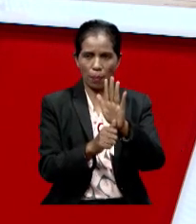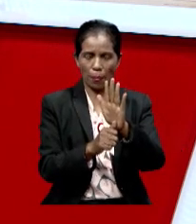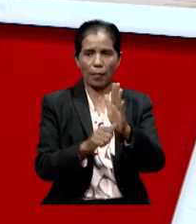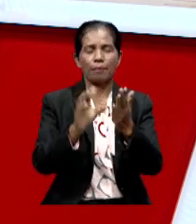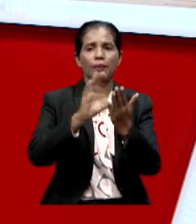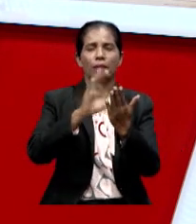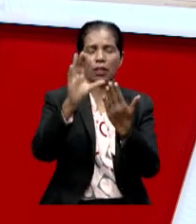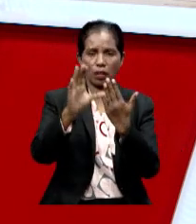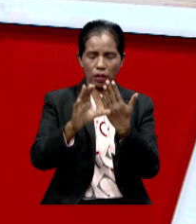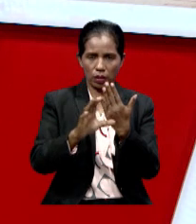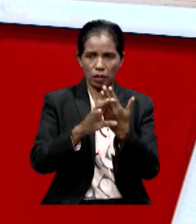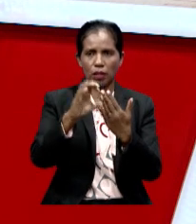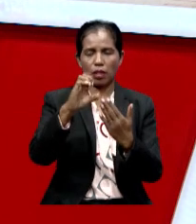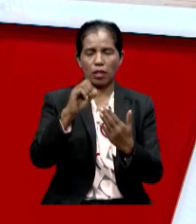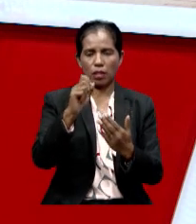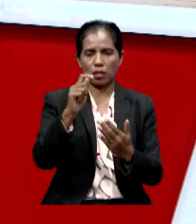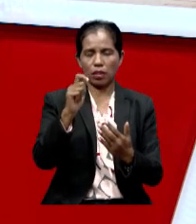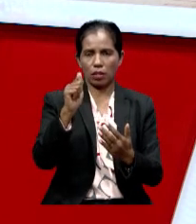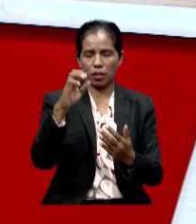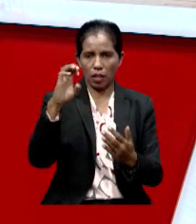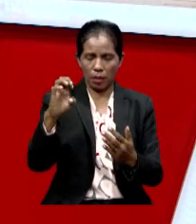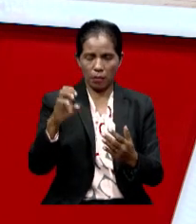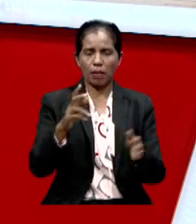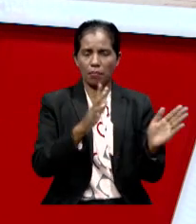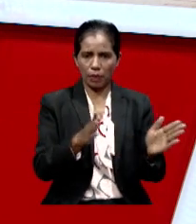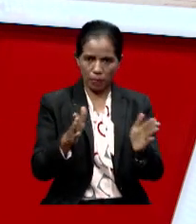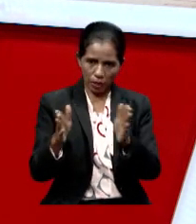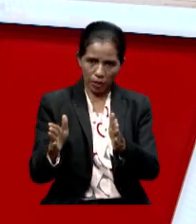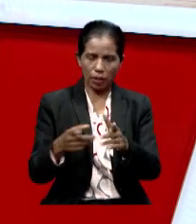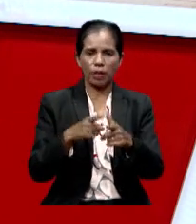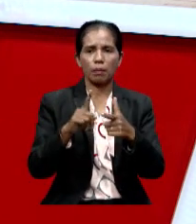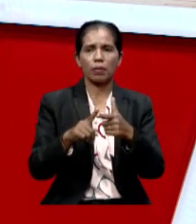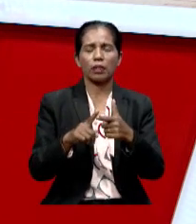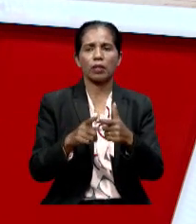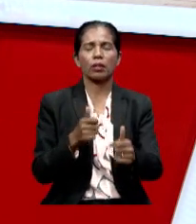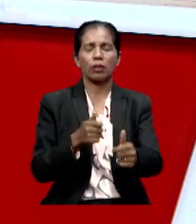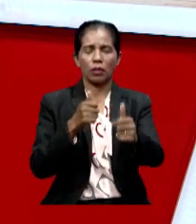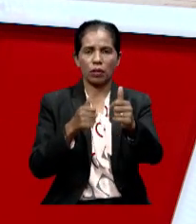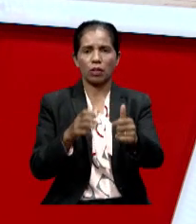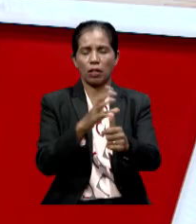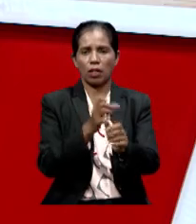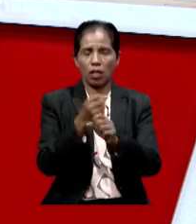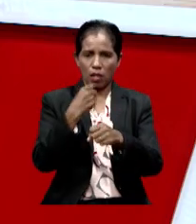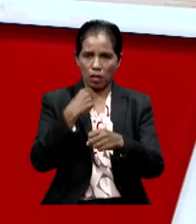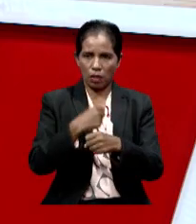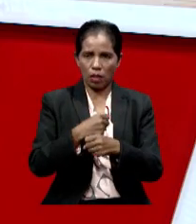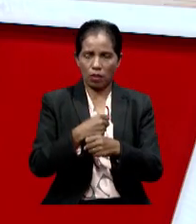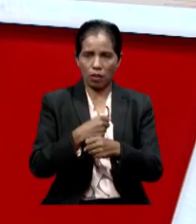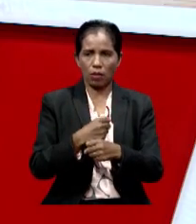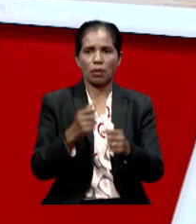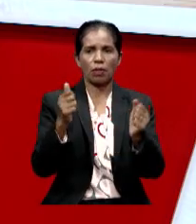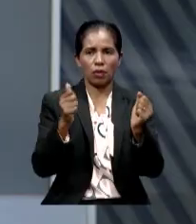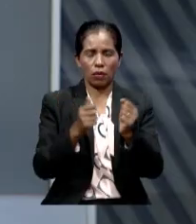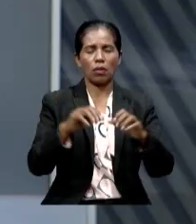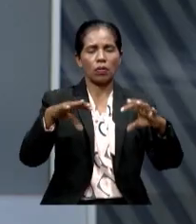calendário de está me prepara e está me prepara fazer ba consulta na vez ao Conselho de